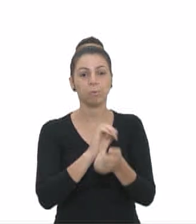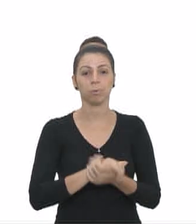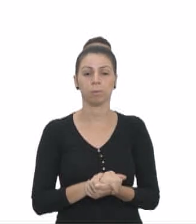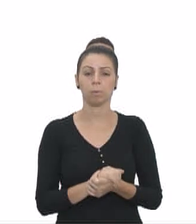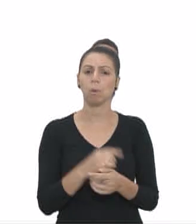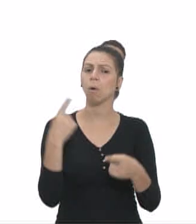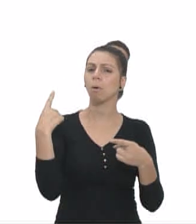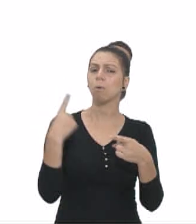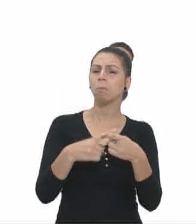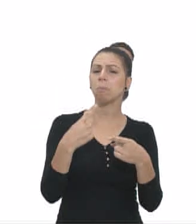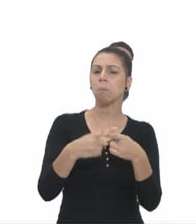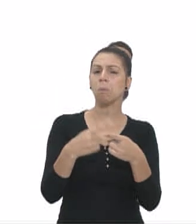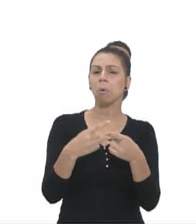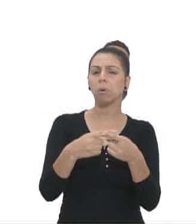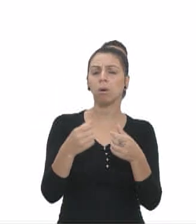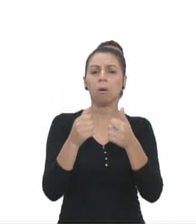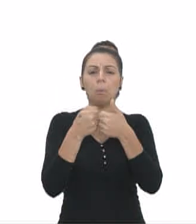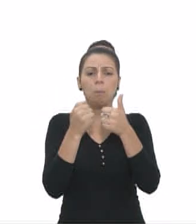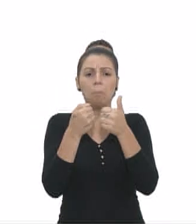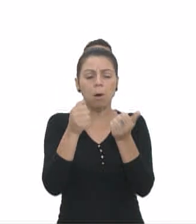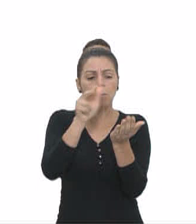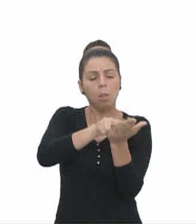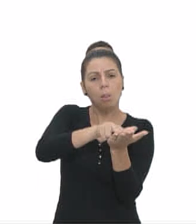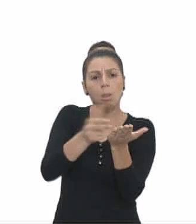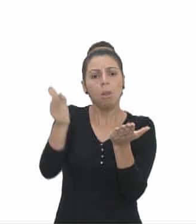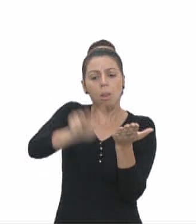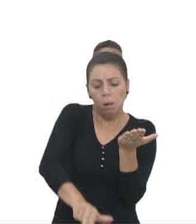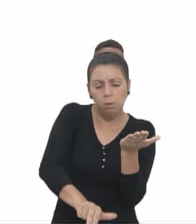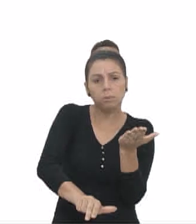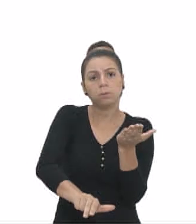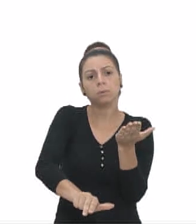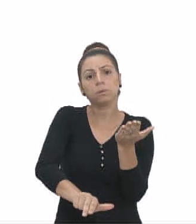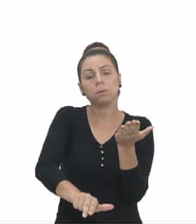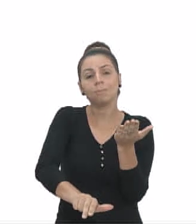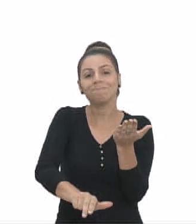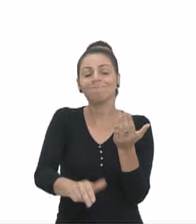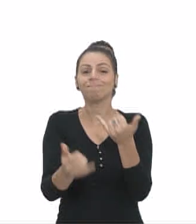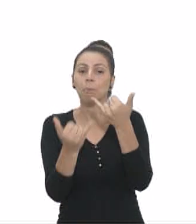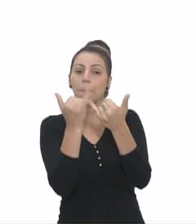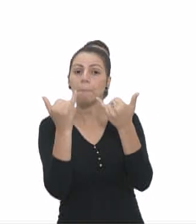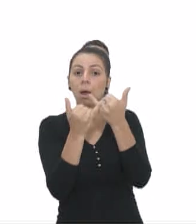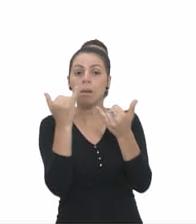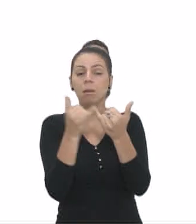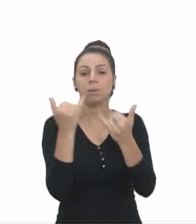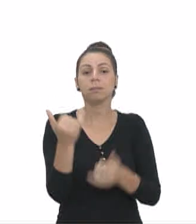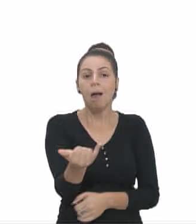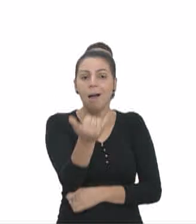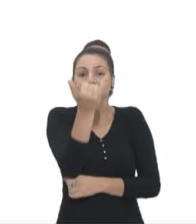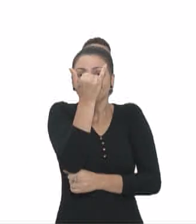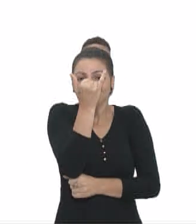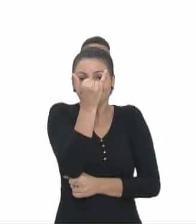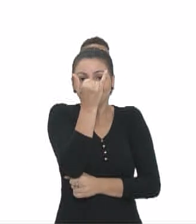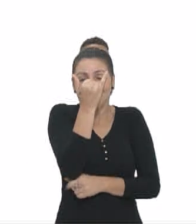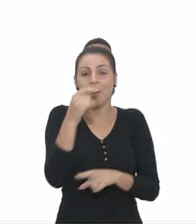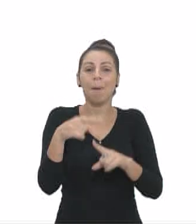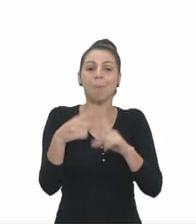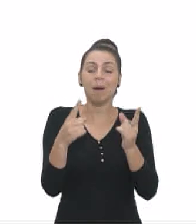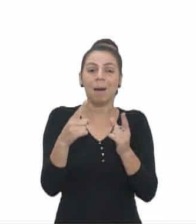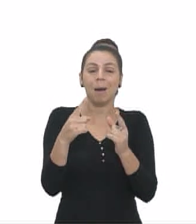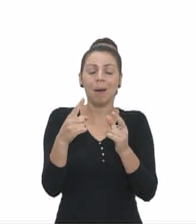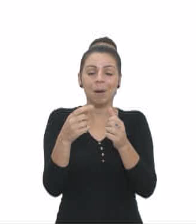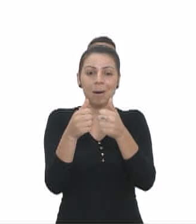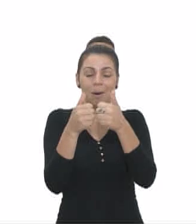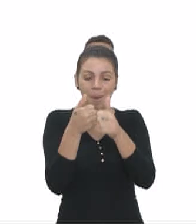Por que a torrada cai de ponta cabeça? Parece perseguição do azar. Quando escapa da